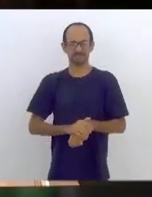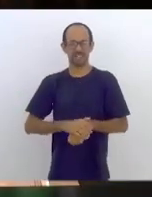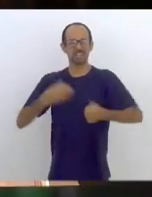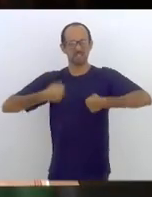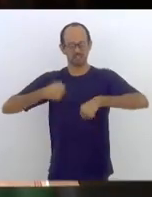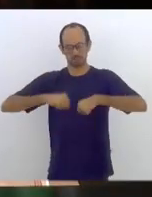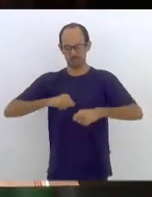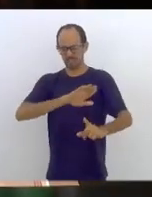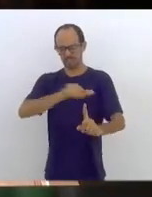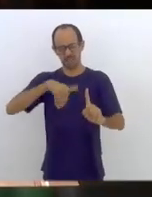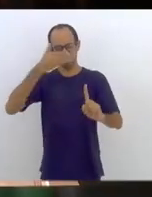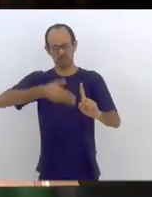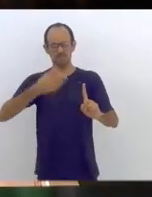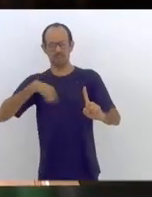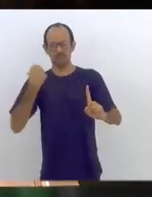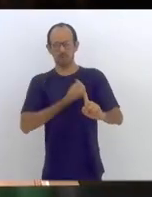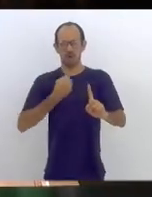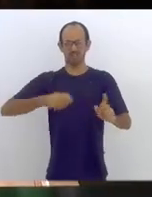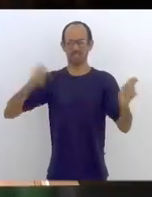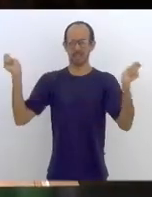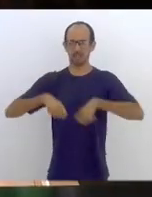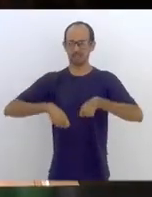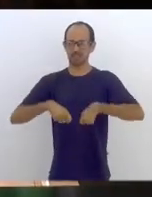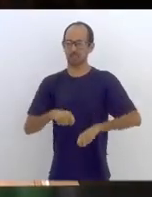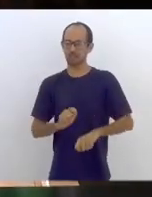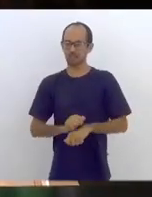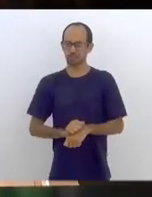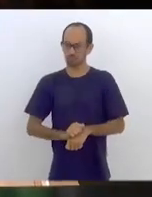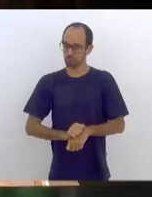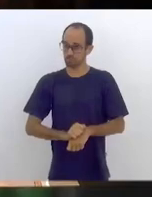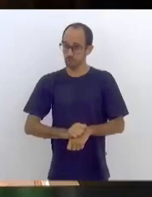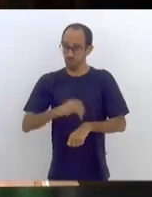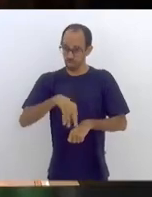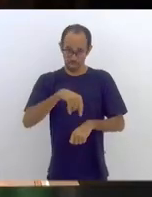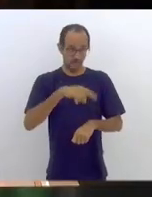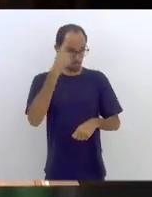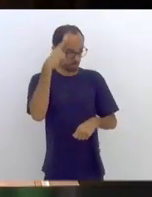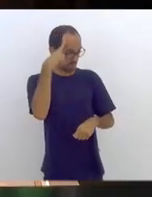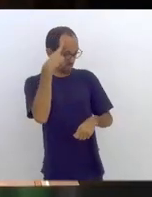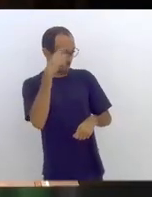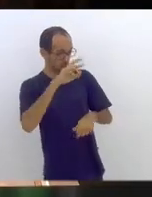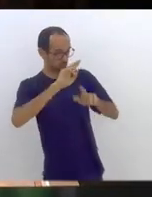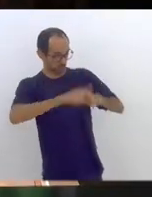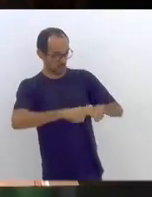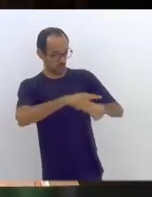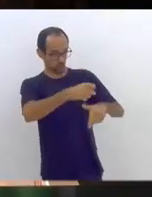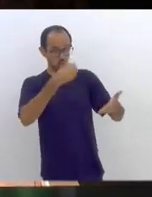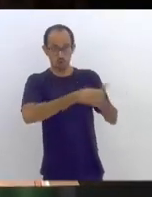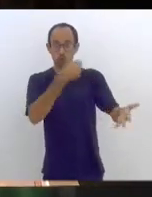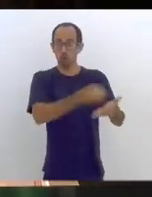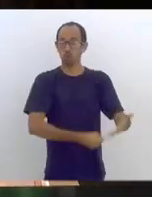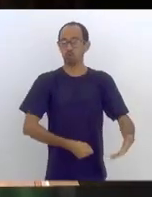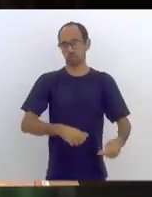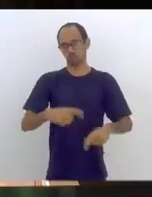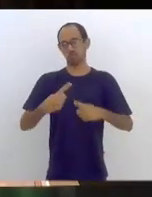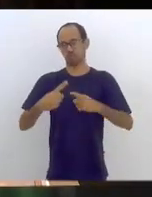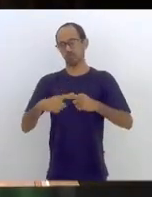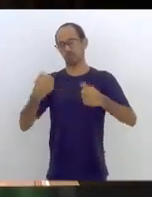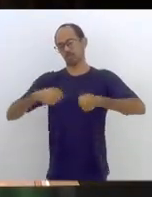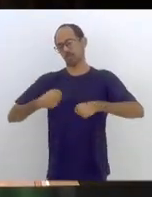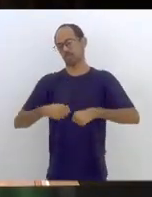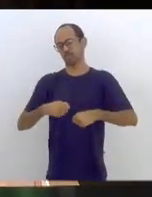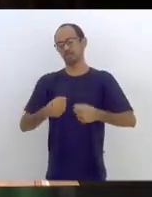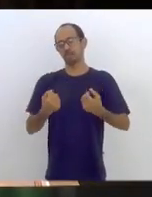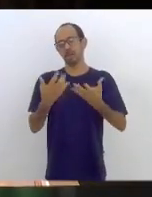nossa potencialidade e quem achar o contra, que lute, porque vai ter que lidar com esse fato.